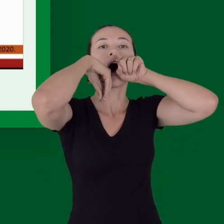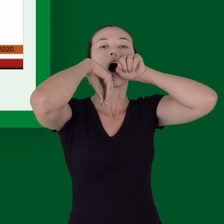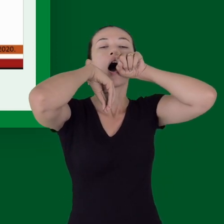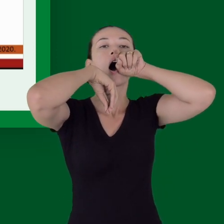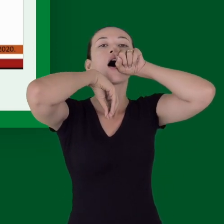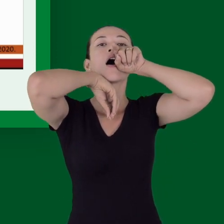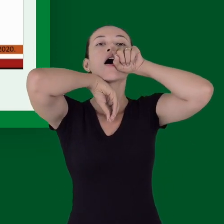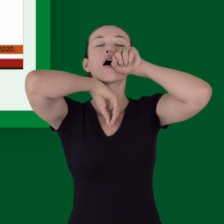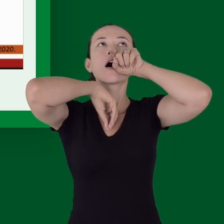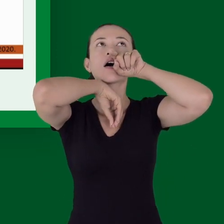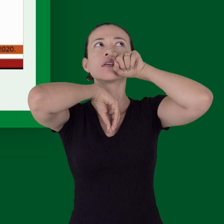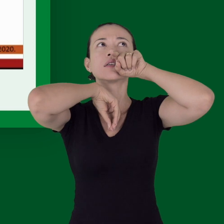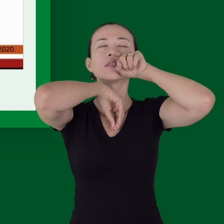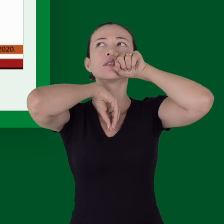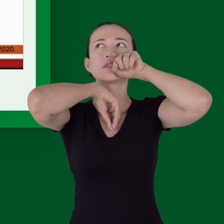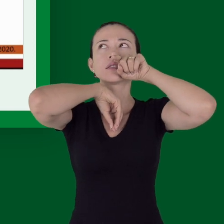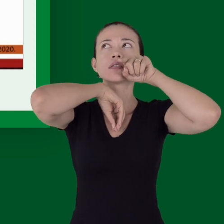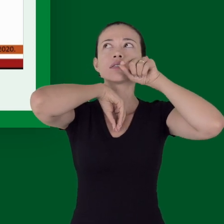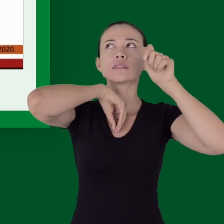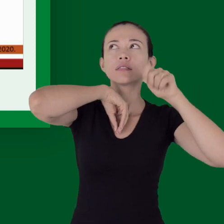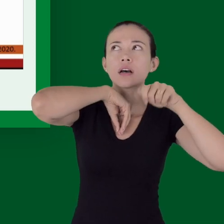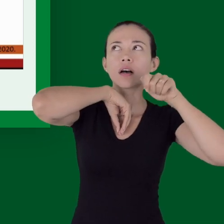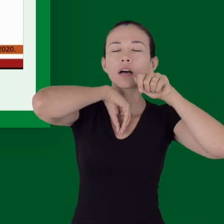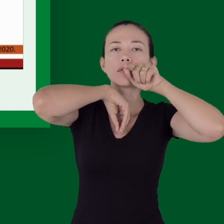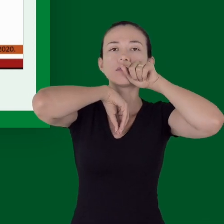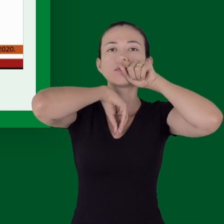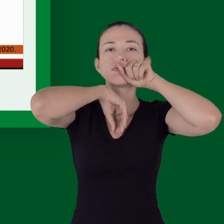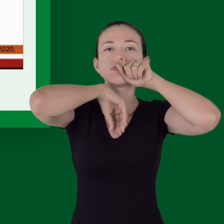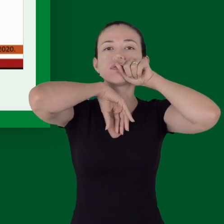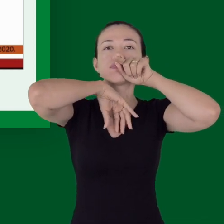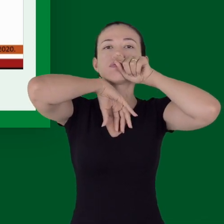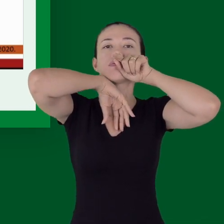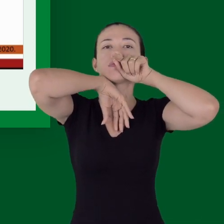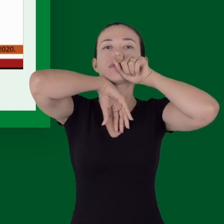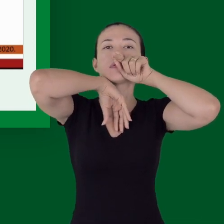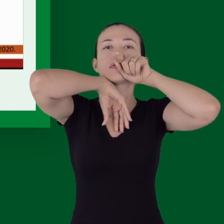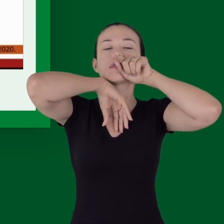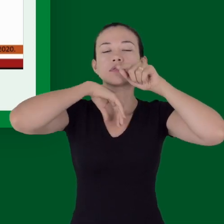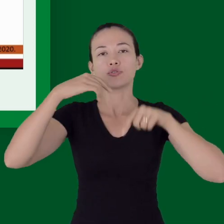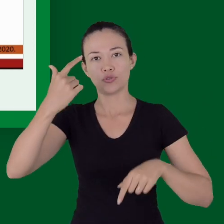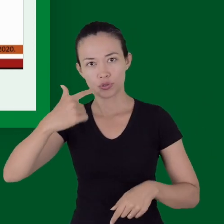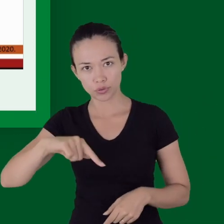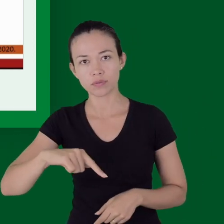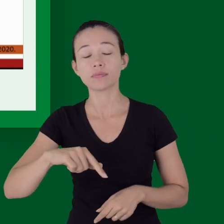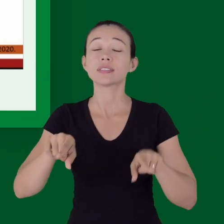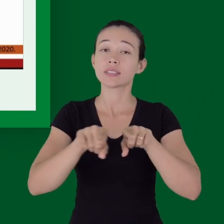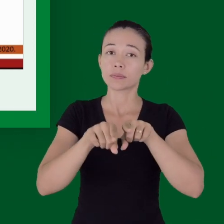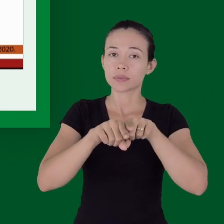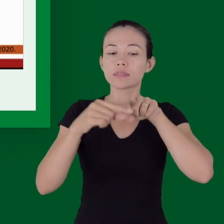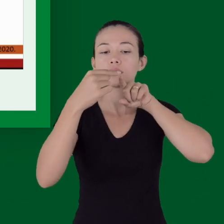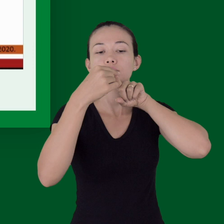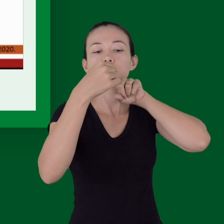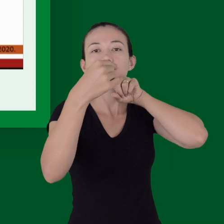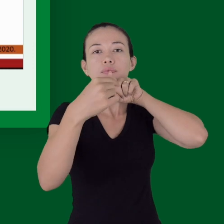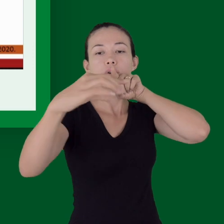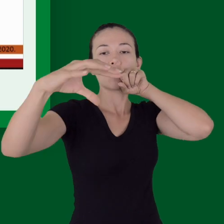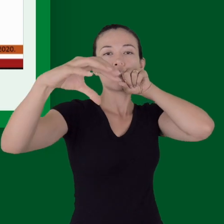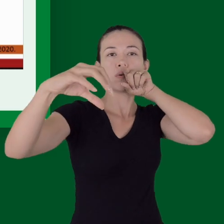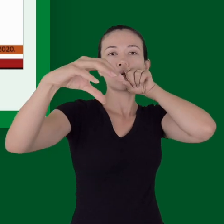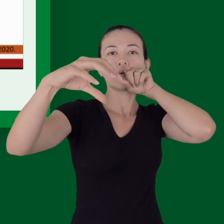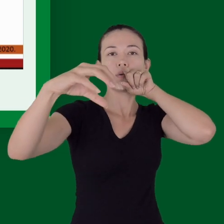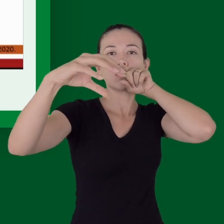sentir um ponto de stop, de parada, a gente infla novamente o cuff e ventila o paciente.